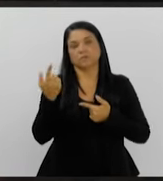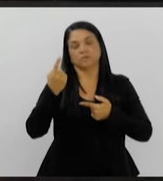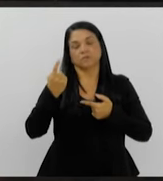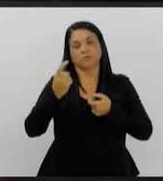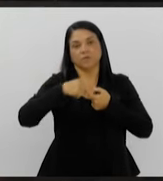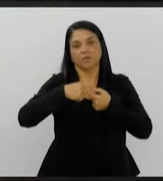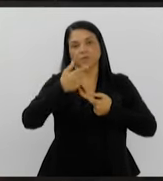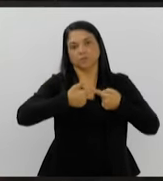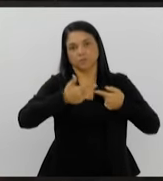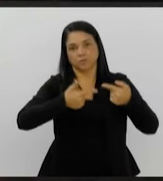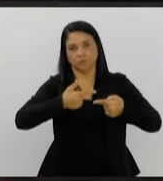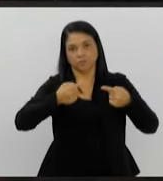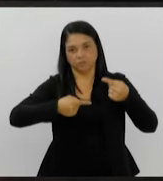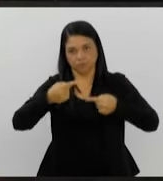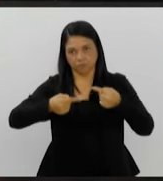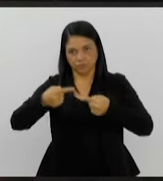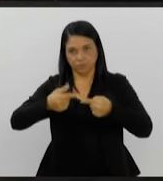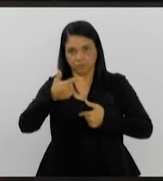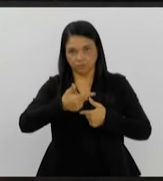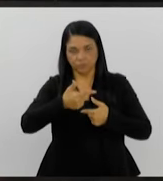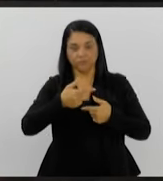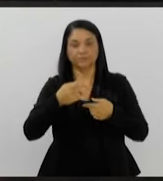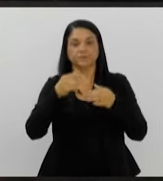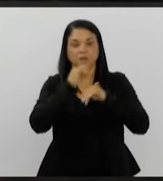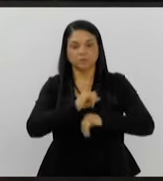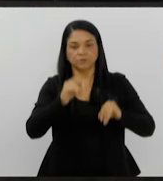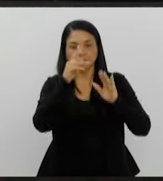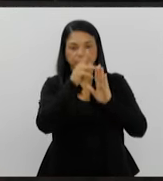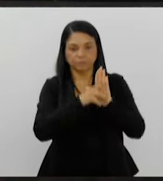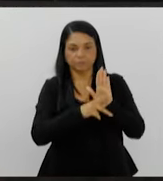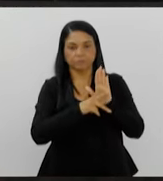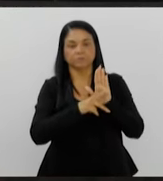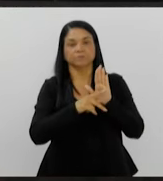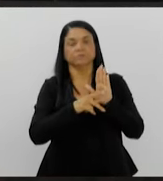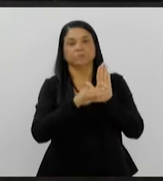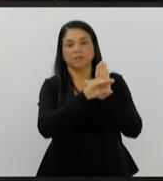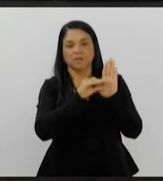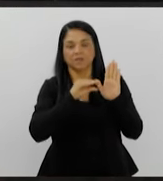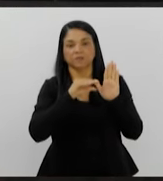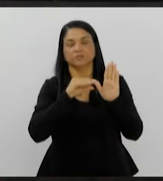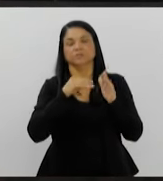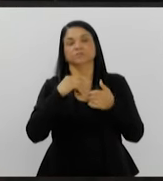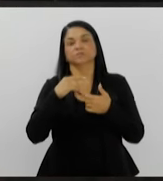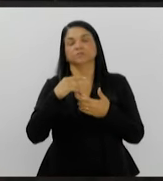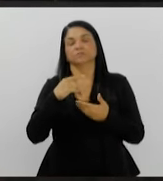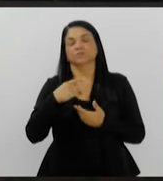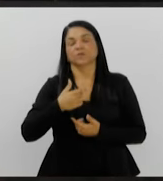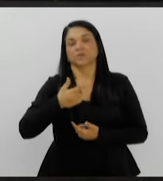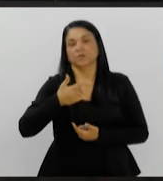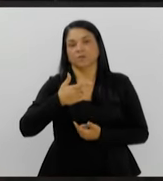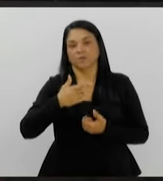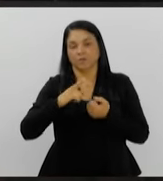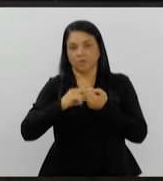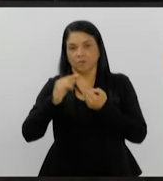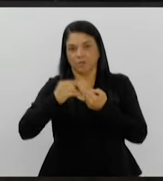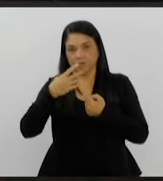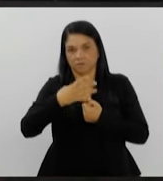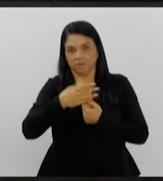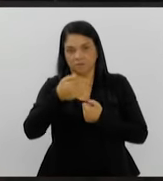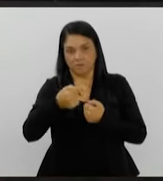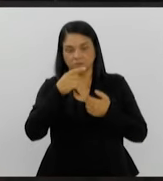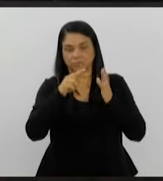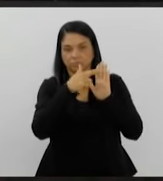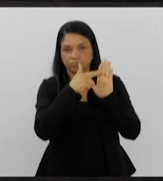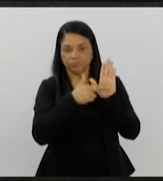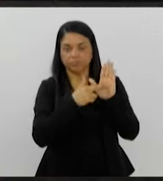discussão anuncio incluído na ordem do dia de acordo com o parágrafo 1eo do artigo 47 do Regimento Interno em tramitação